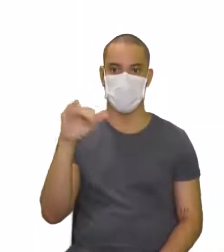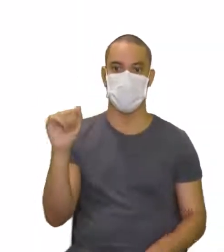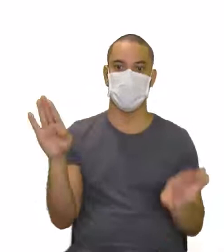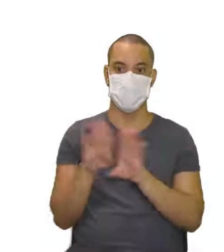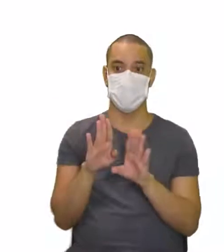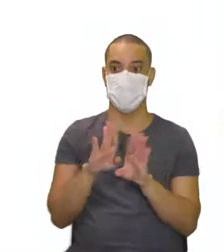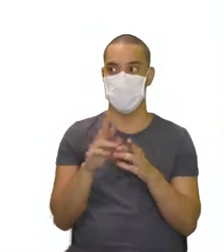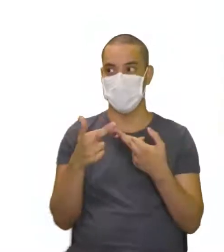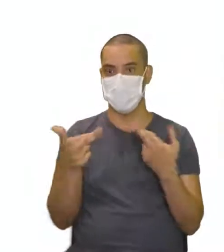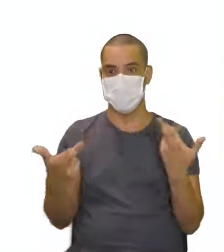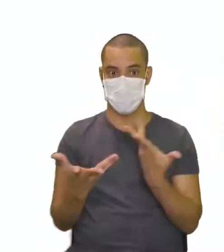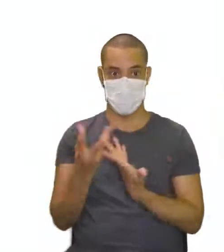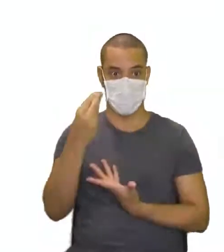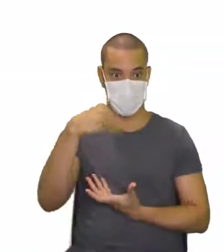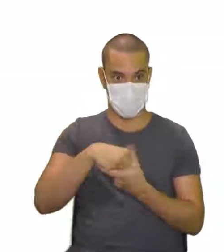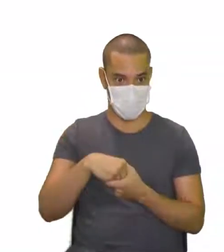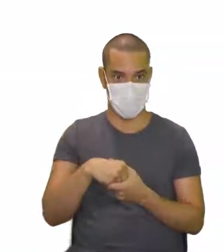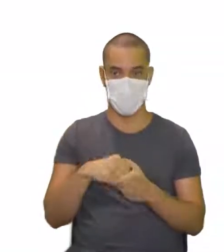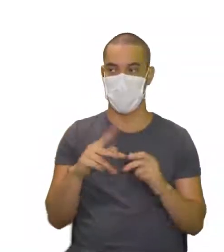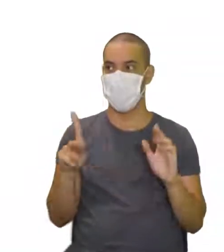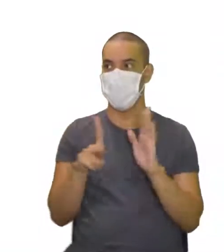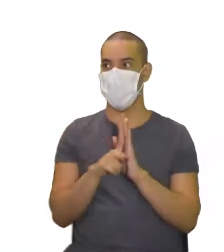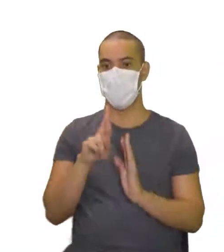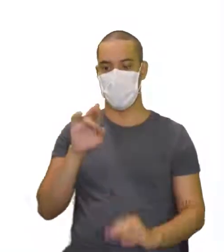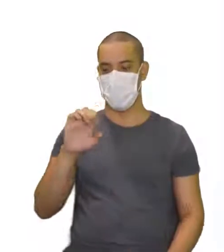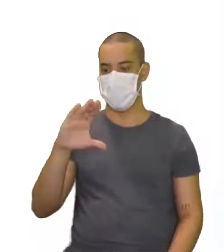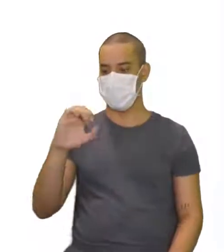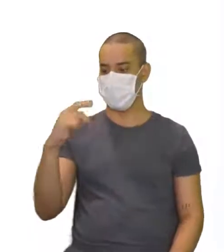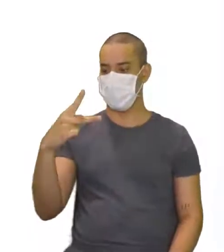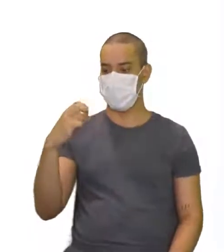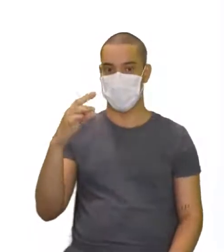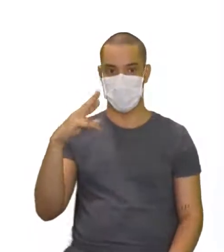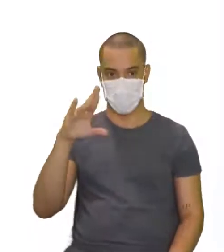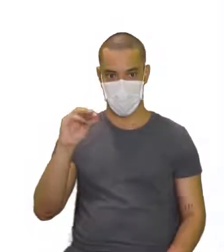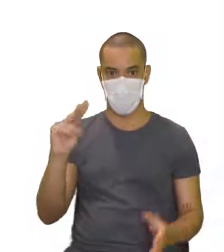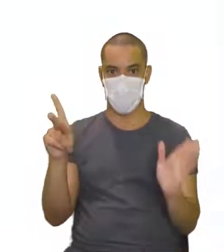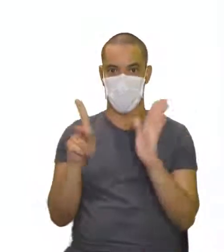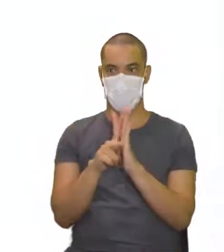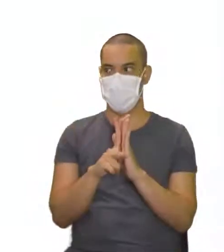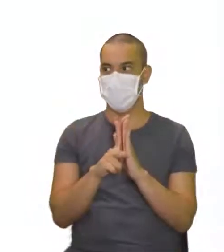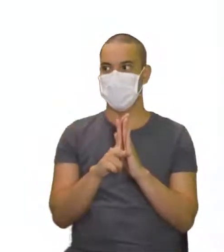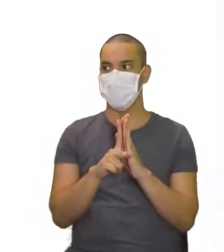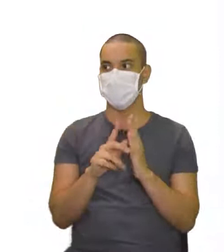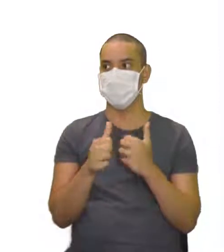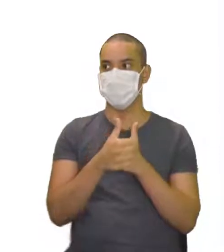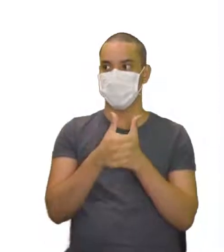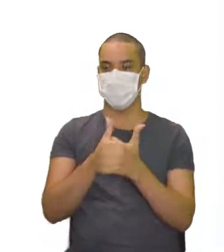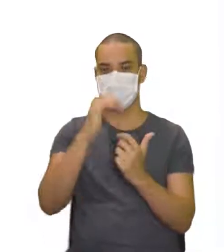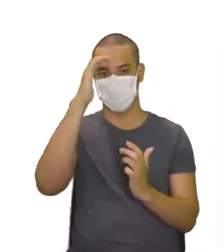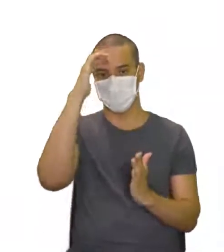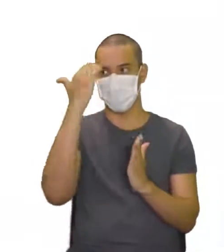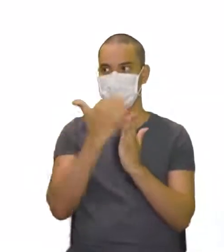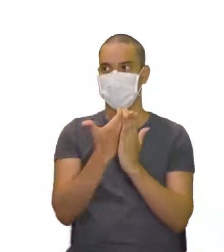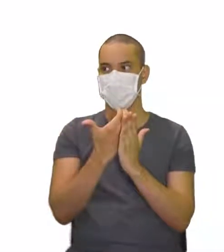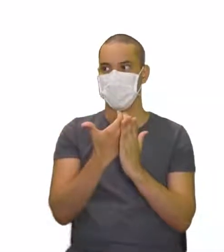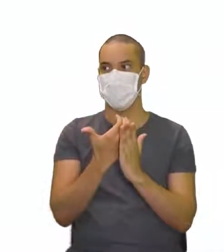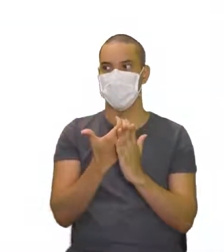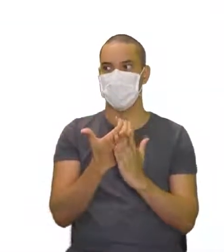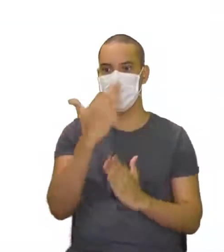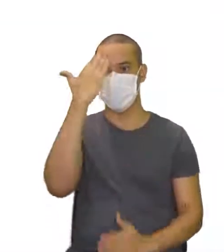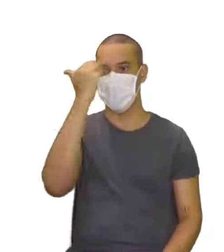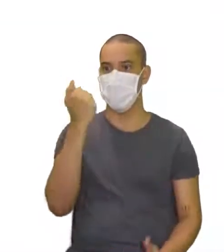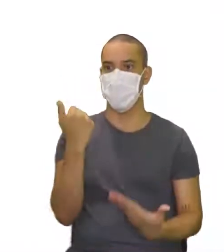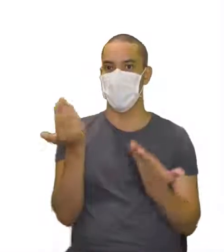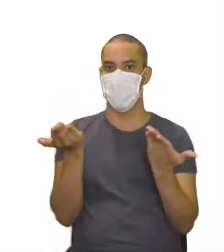a resistência interna do receptor valem respectivamente. Então eu quero Epsilon do